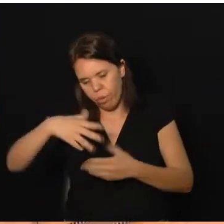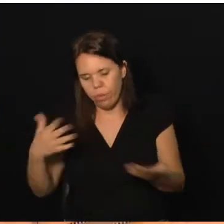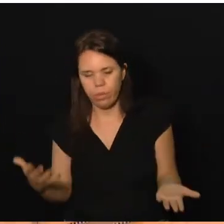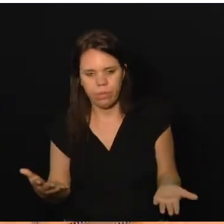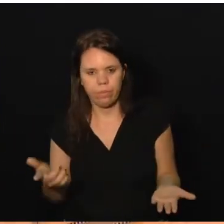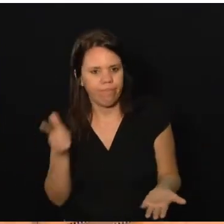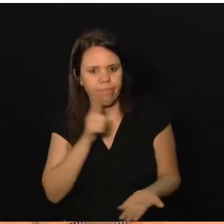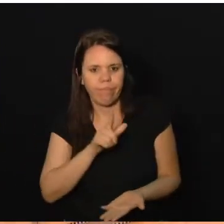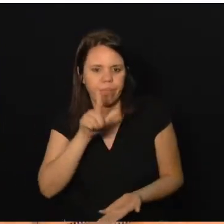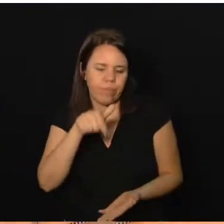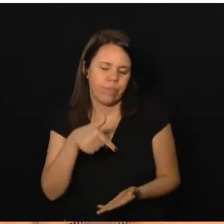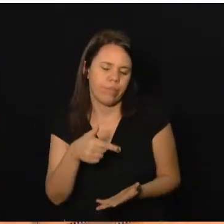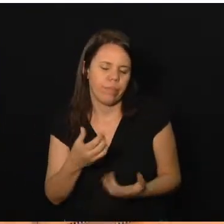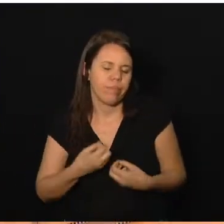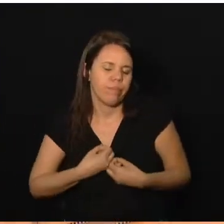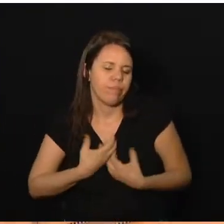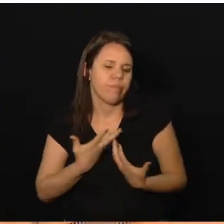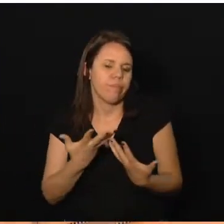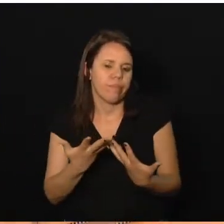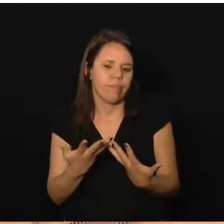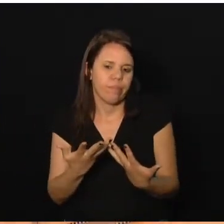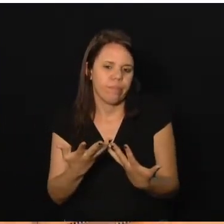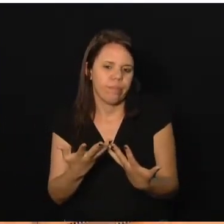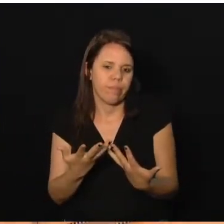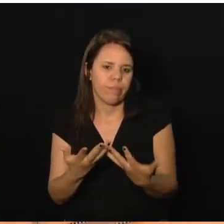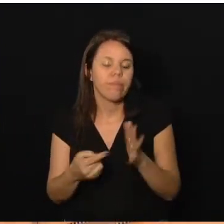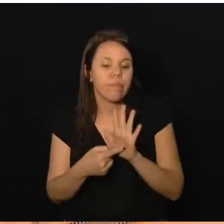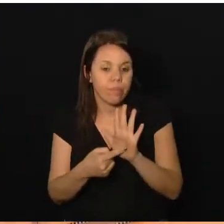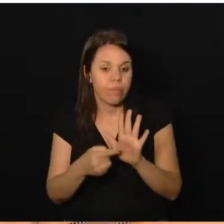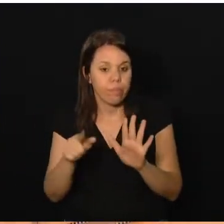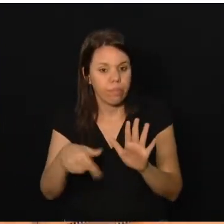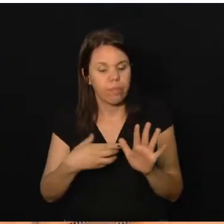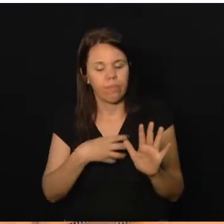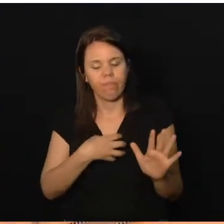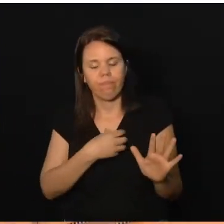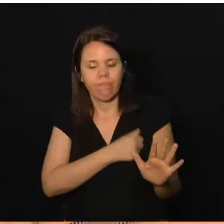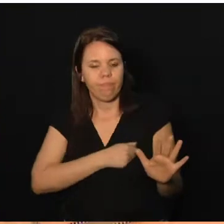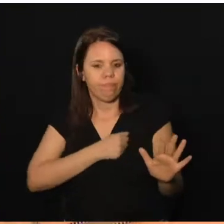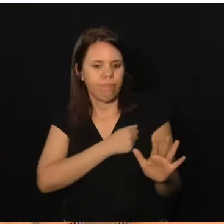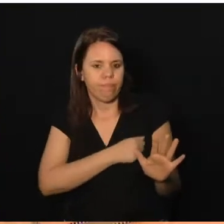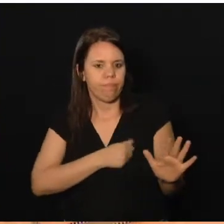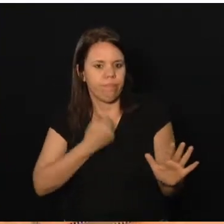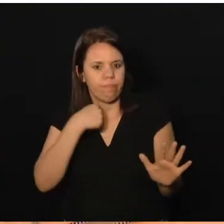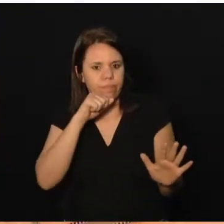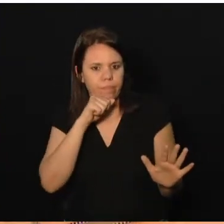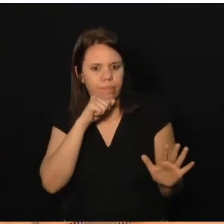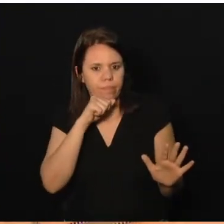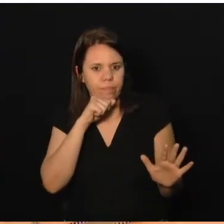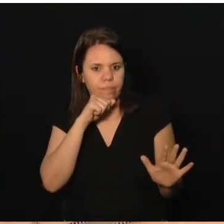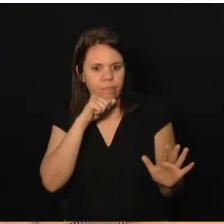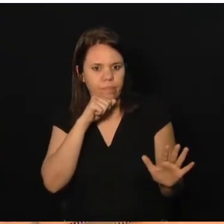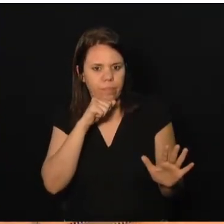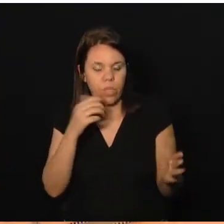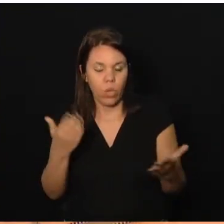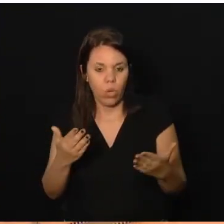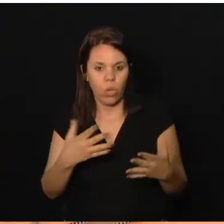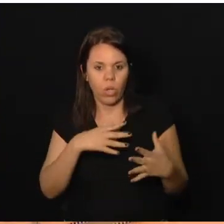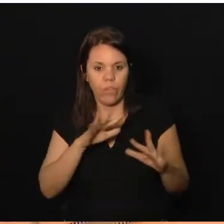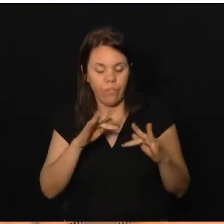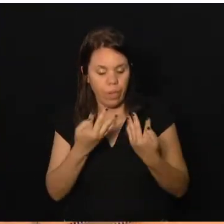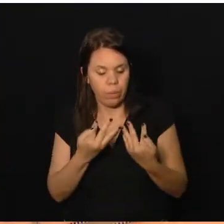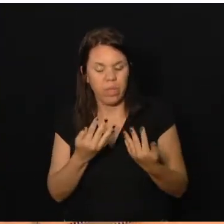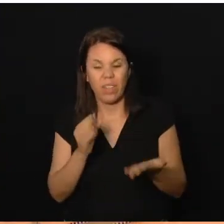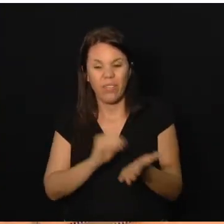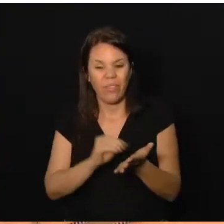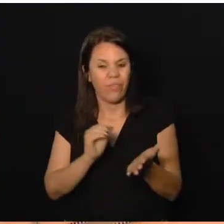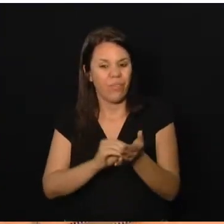Então, essa expressão, ela está mostrando, olha, eu sinto falta da minha mãe. Né? E hoje a família está muito desestruturada.